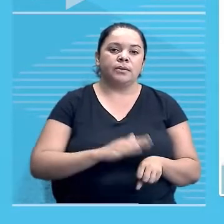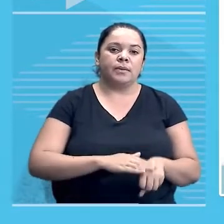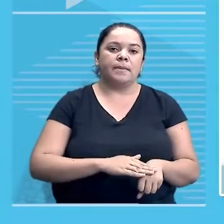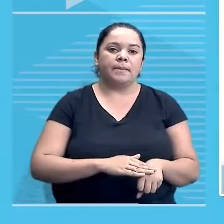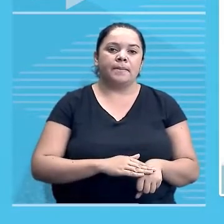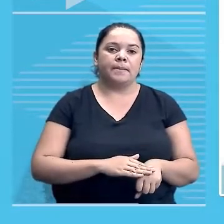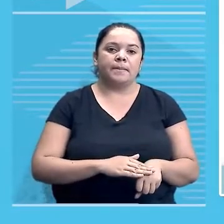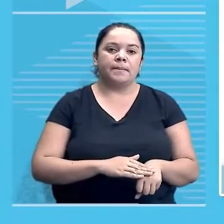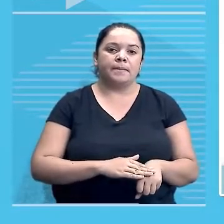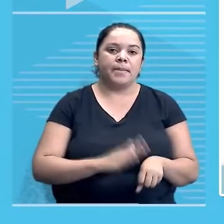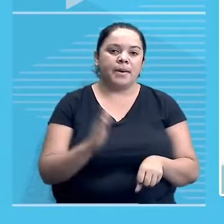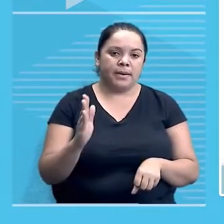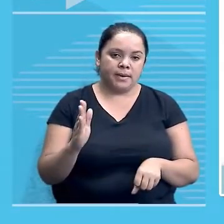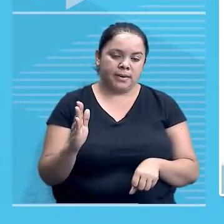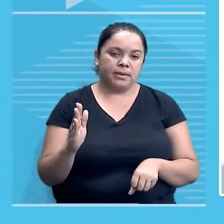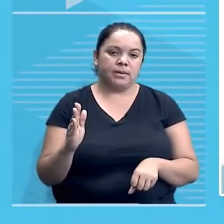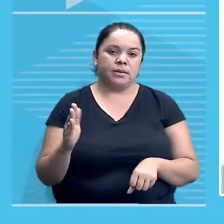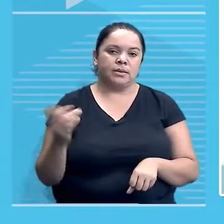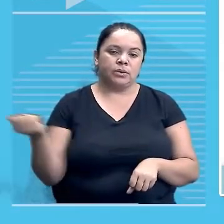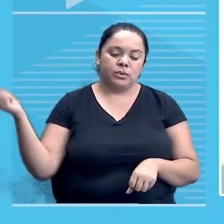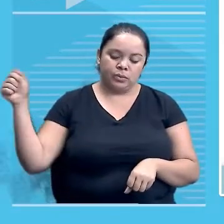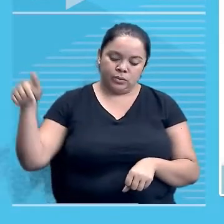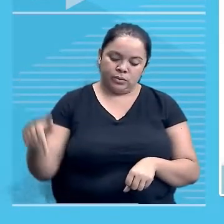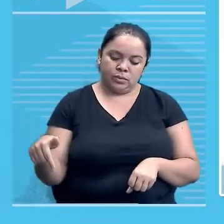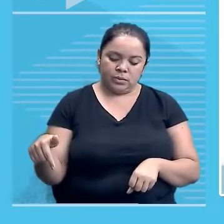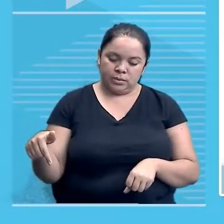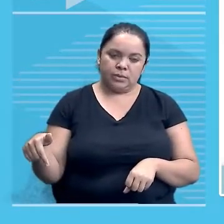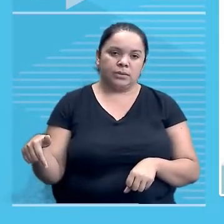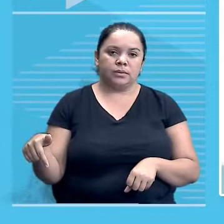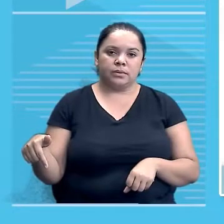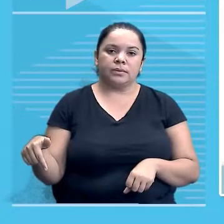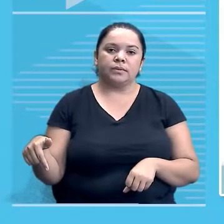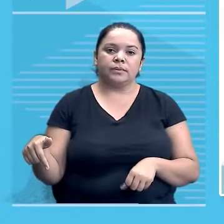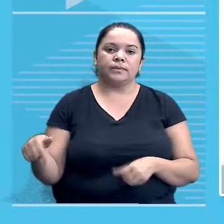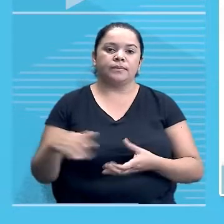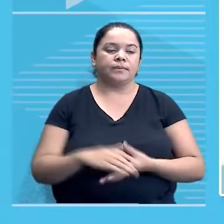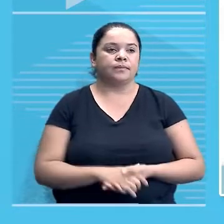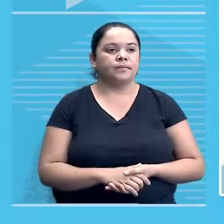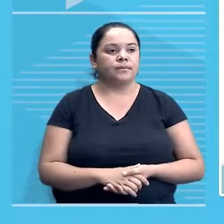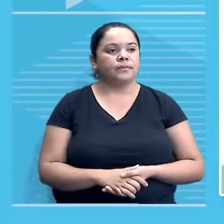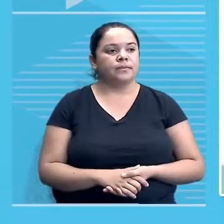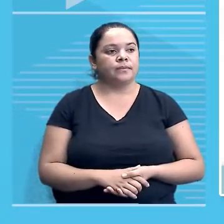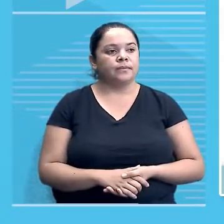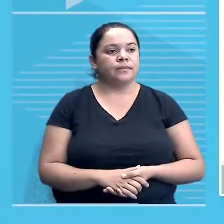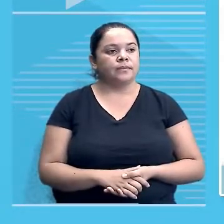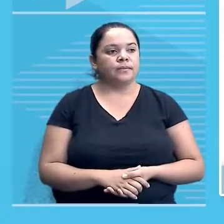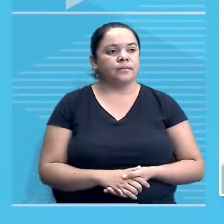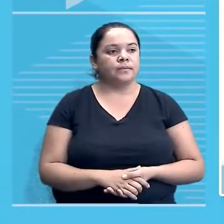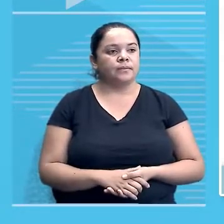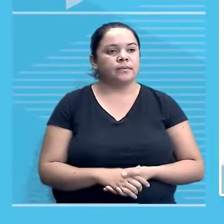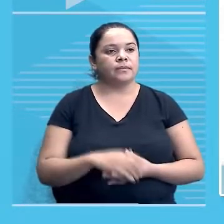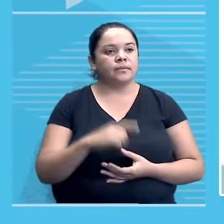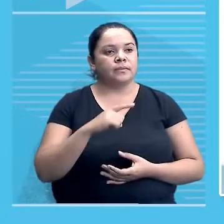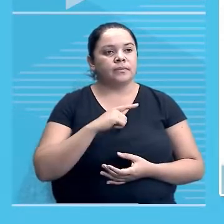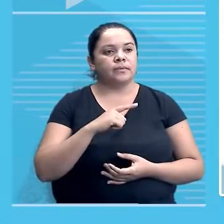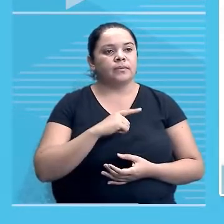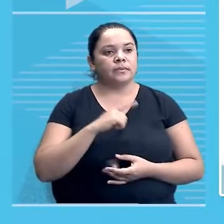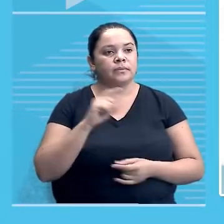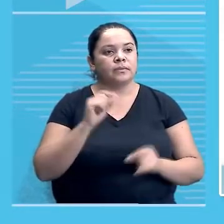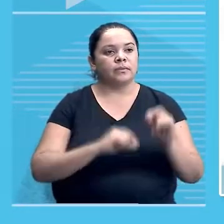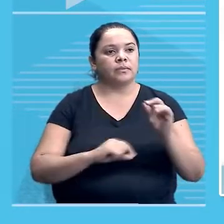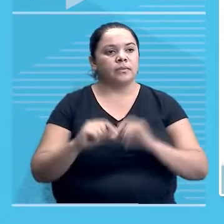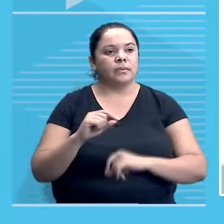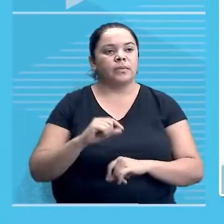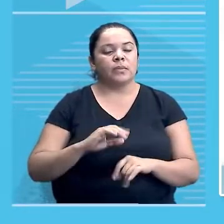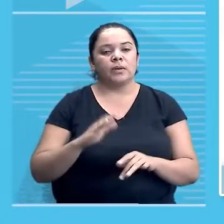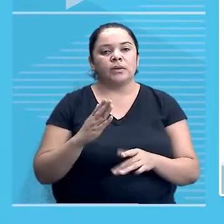falou, mas ela também vai ter um sentido. Qual é esse sentido? Sempre fluindo do corpo